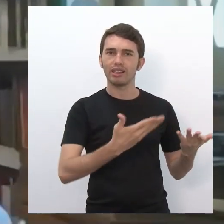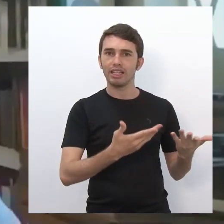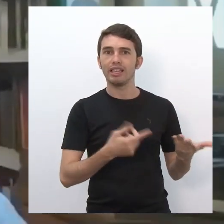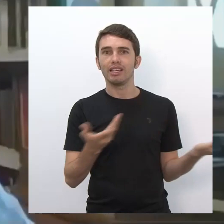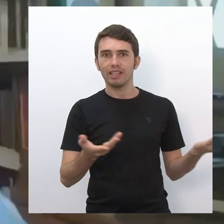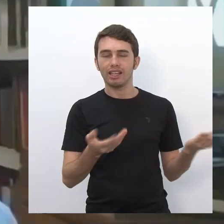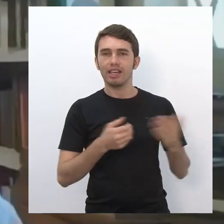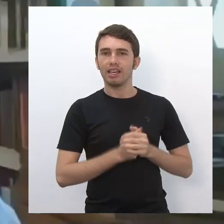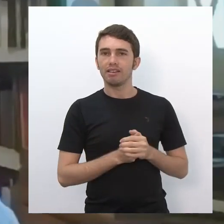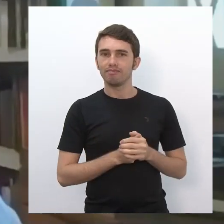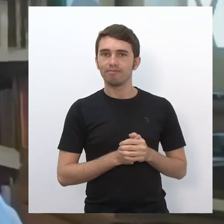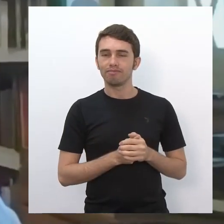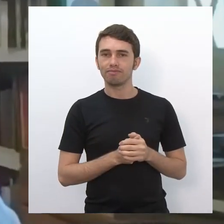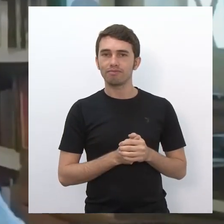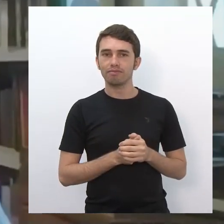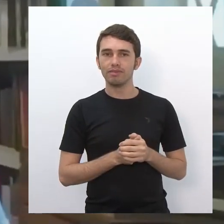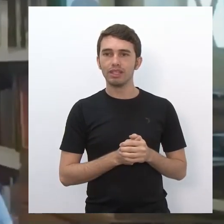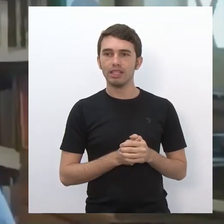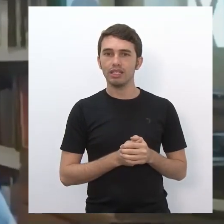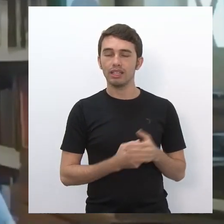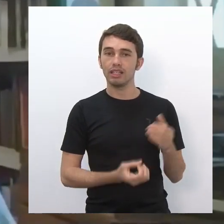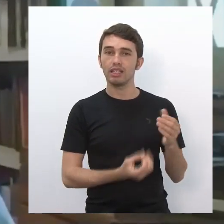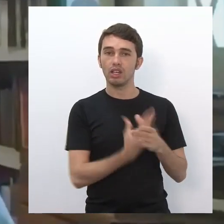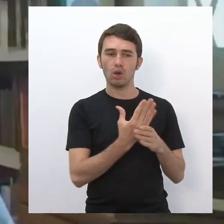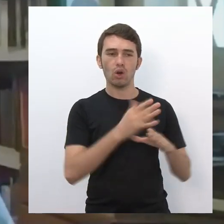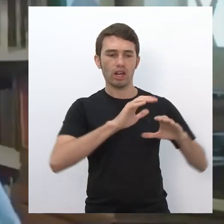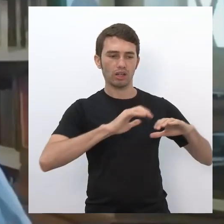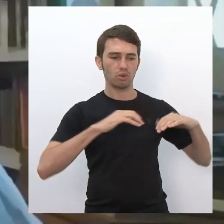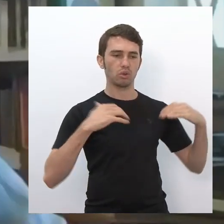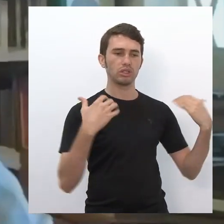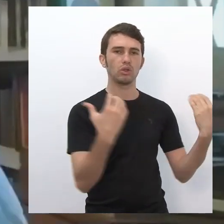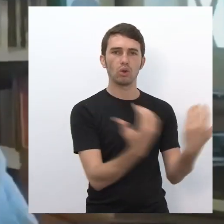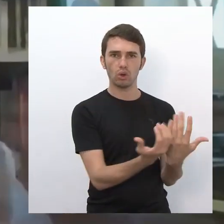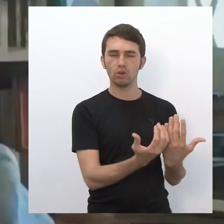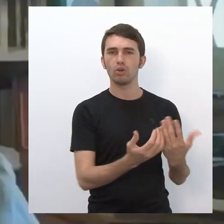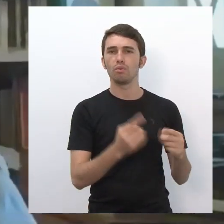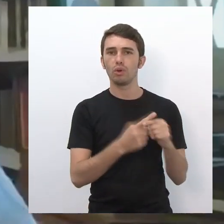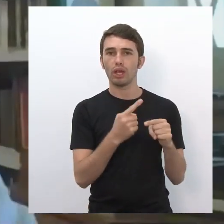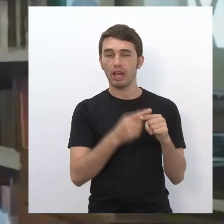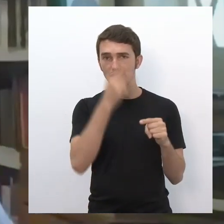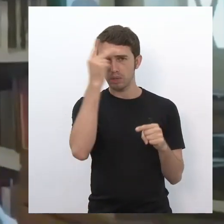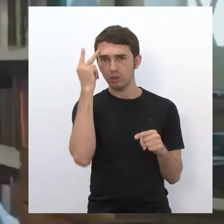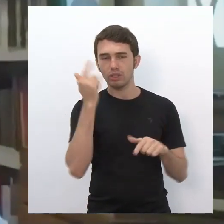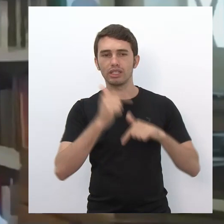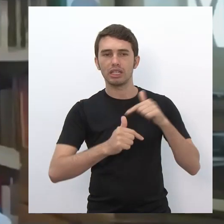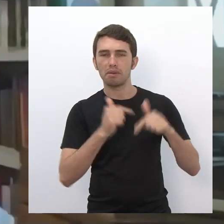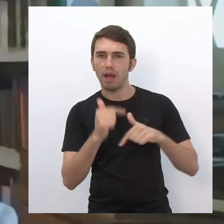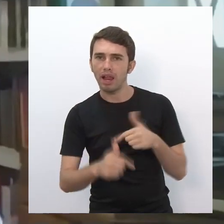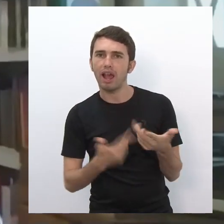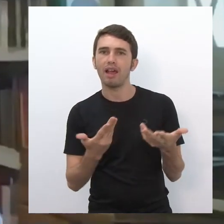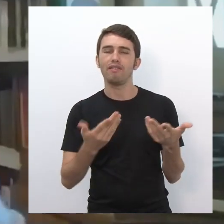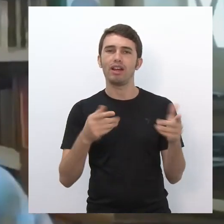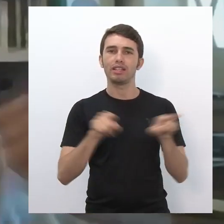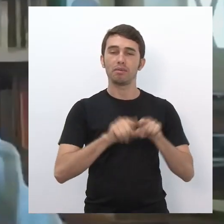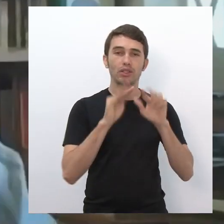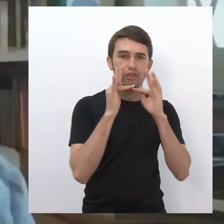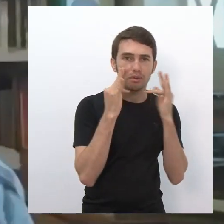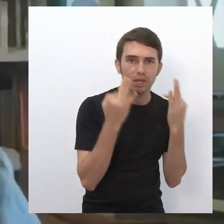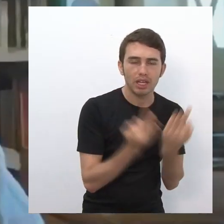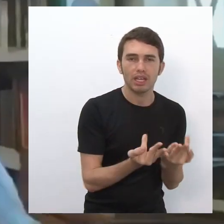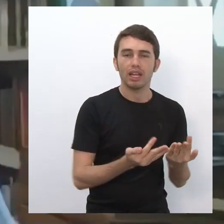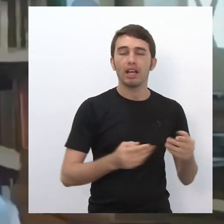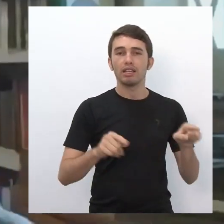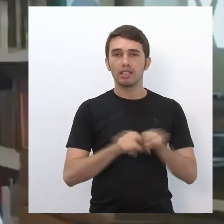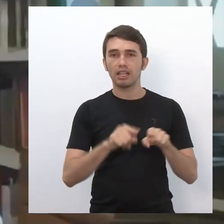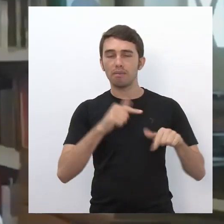determinou um entorno, né? Porque as pessoas que prestavam serviço, os familiares, tanto de